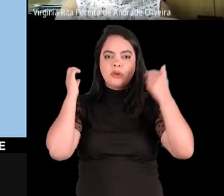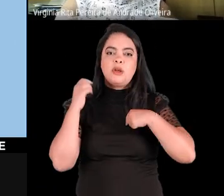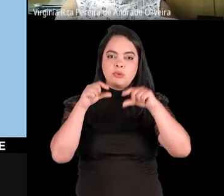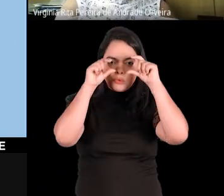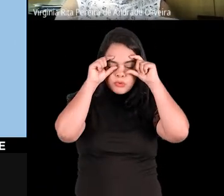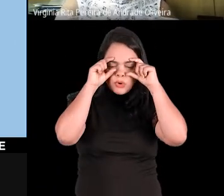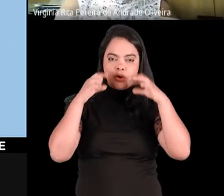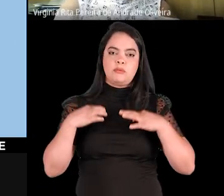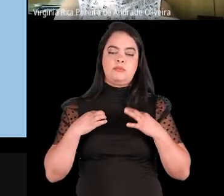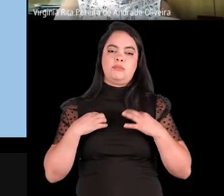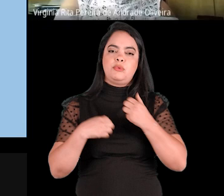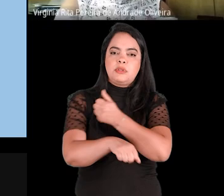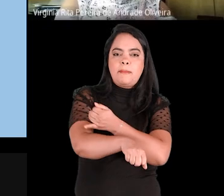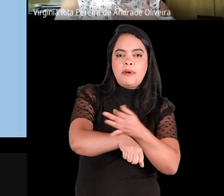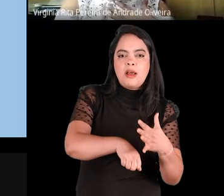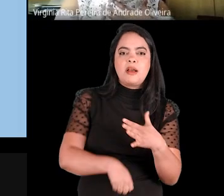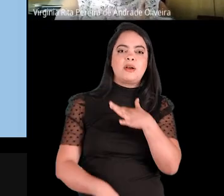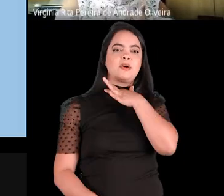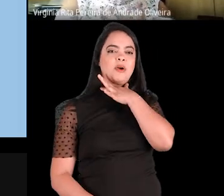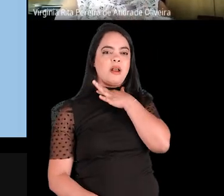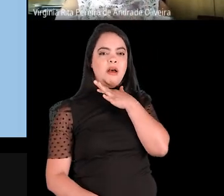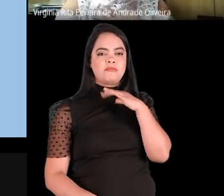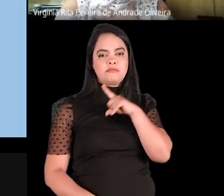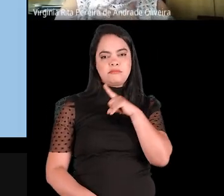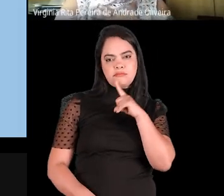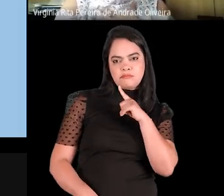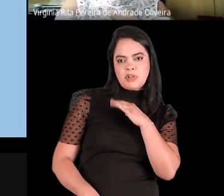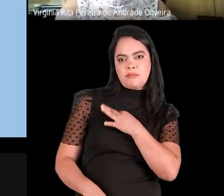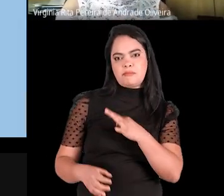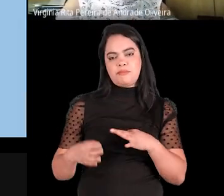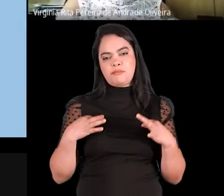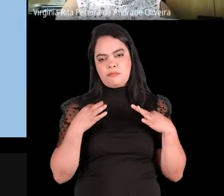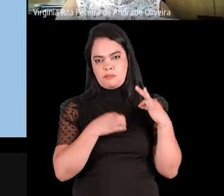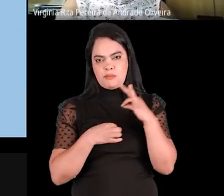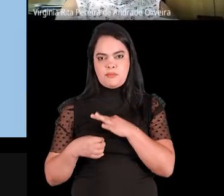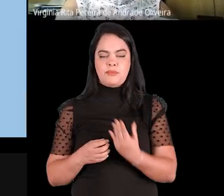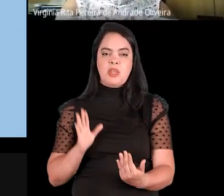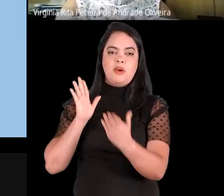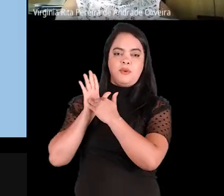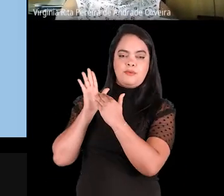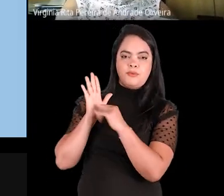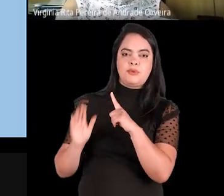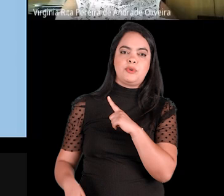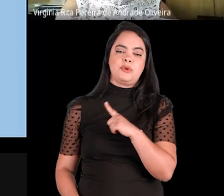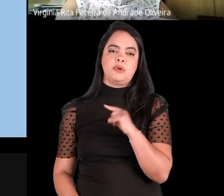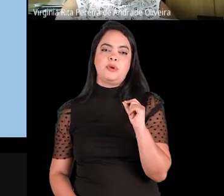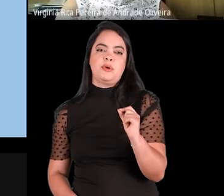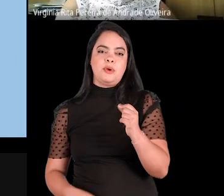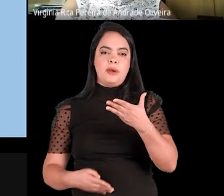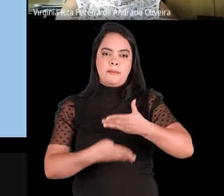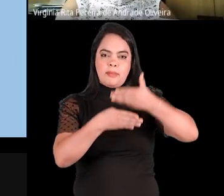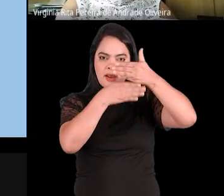blusa é uma blusa branca, de gola alta, com detalhe em renda. Atrás de mim eu tenho uma parede com